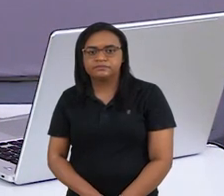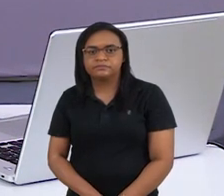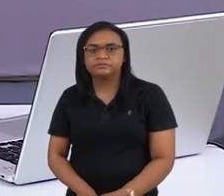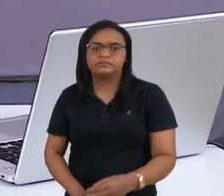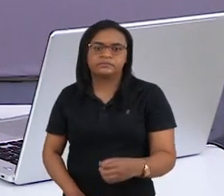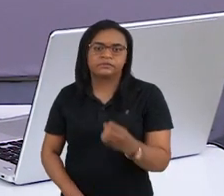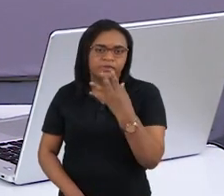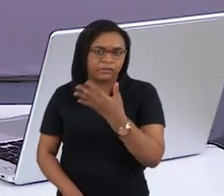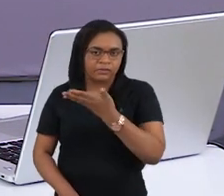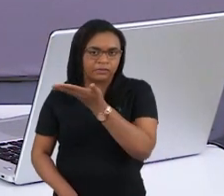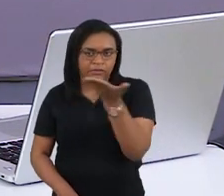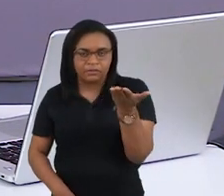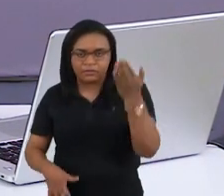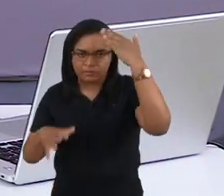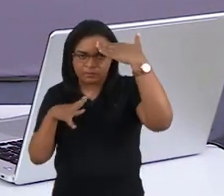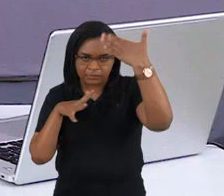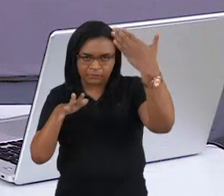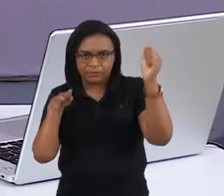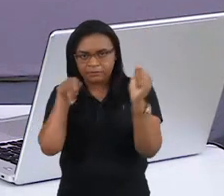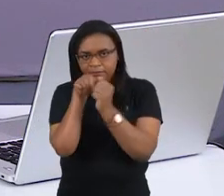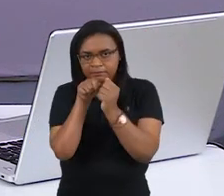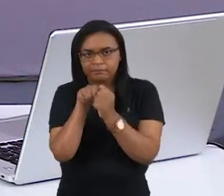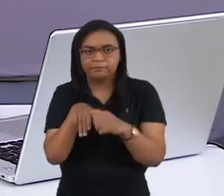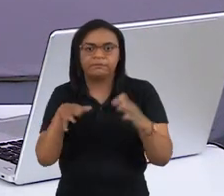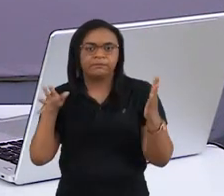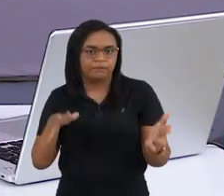Bom, pessoal, eu agradeço a companhia de vocês nessa aula, né?